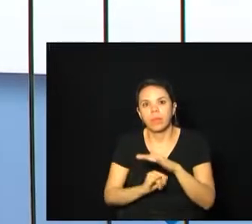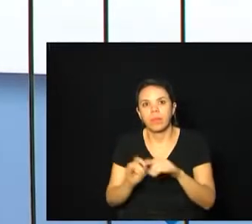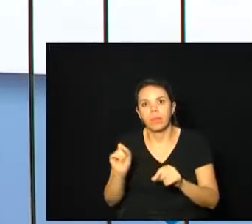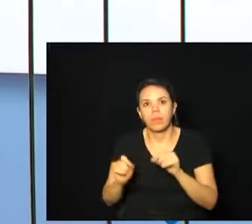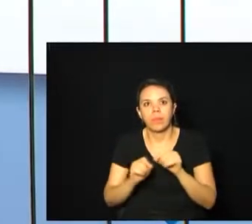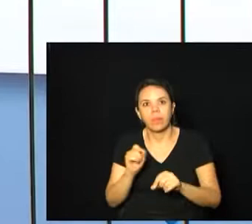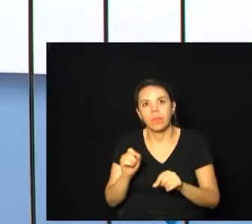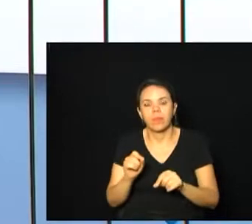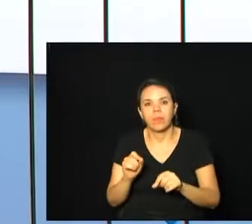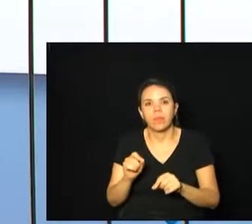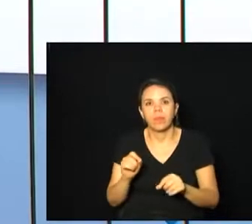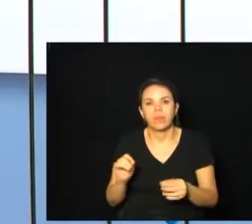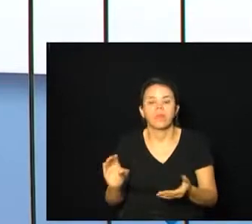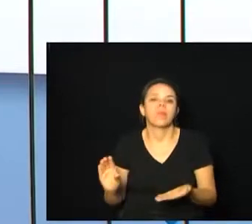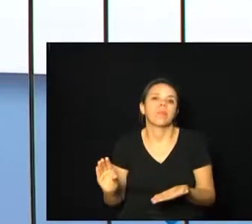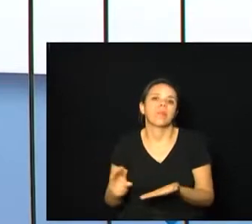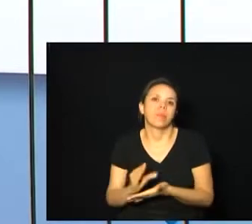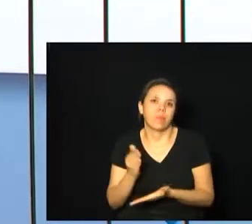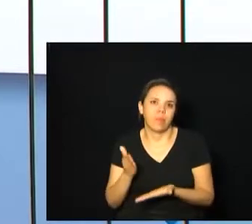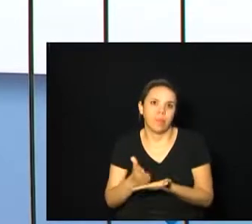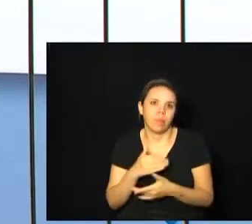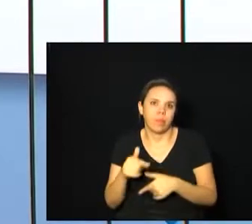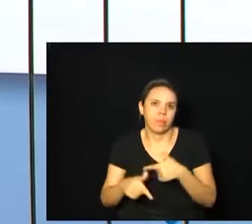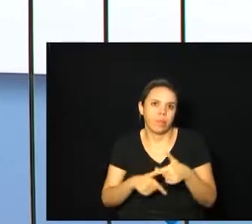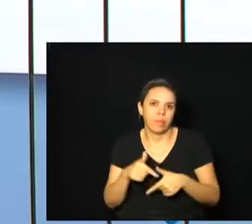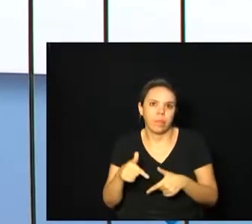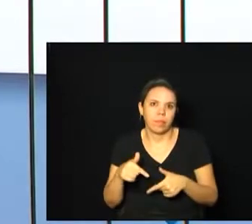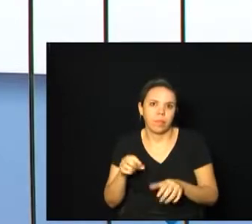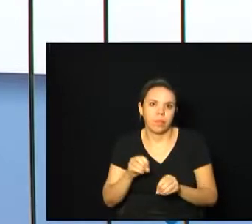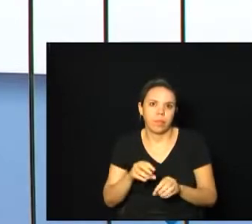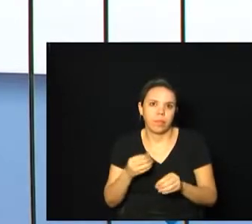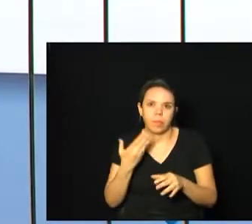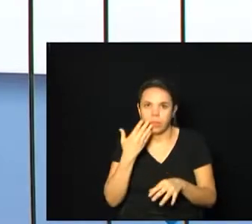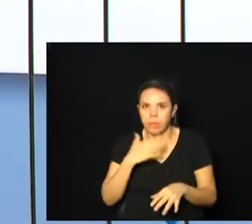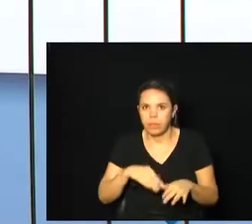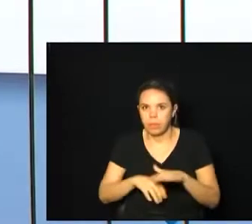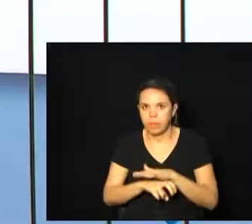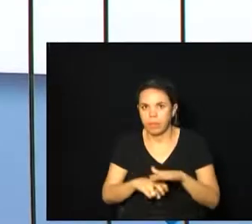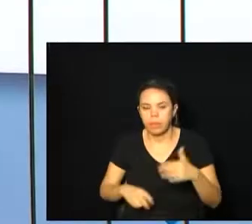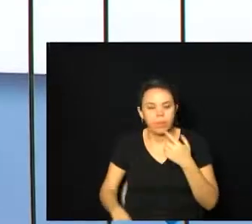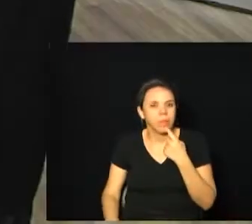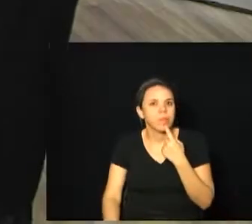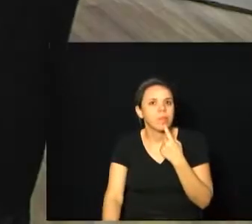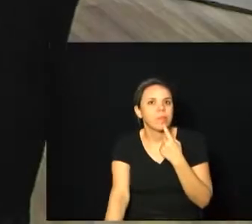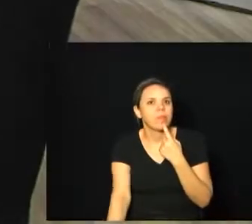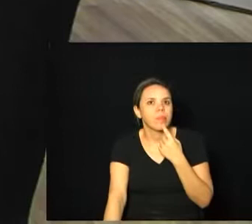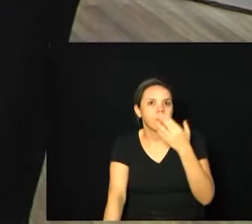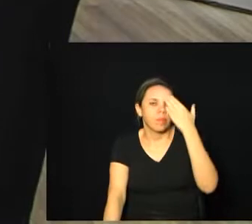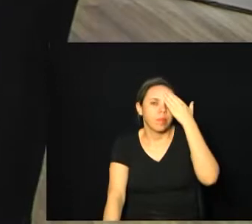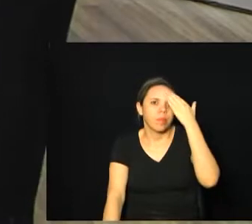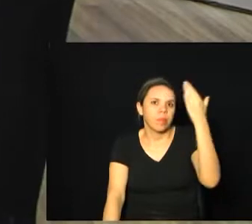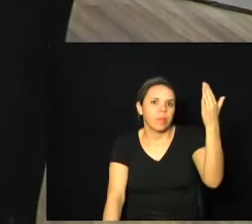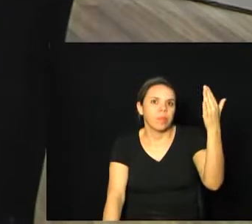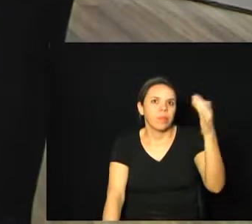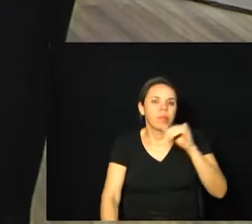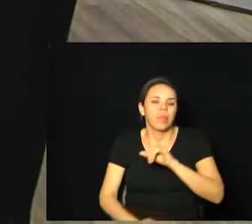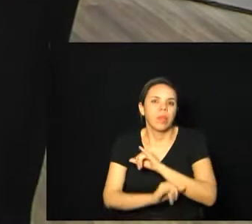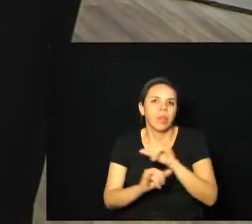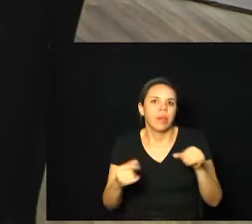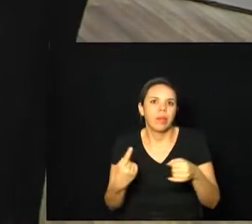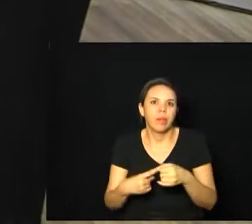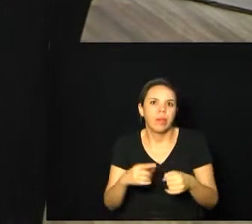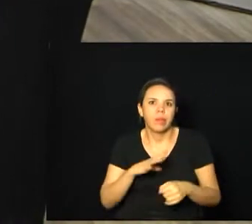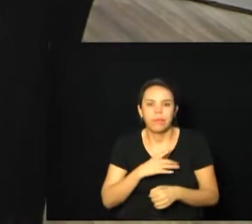é aí cofinanciada e que faz esse trabalho também da educação infantil aqui em Campinas. Muito obrigado, Mirna Abreu, pelas notícias